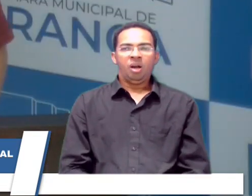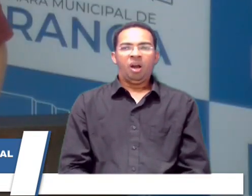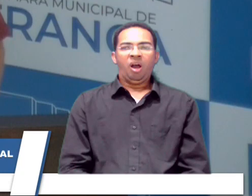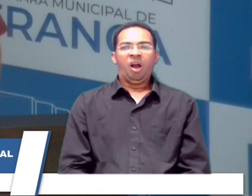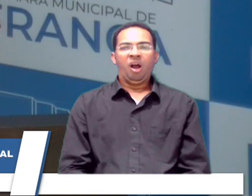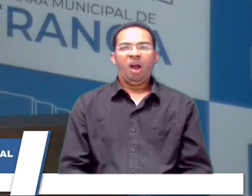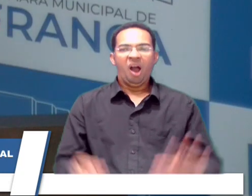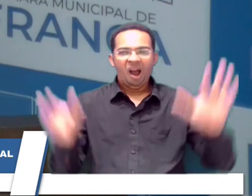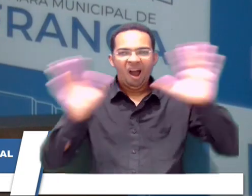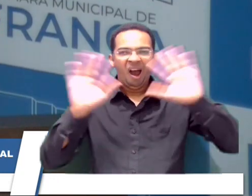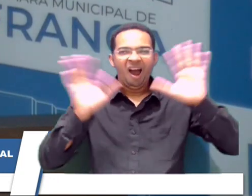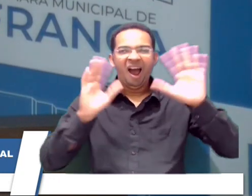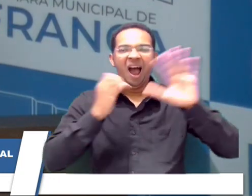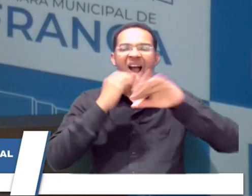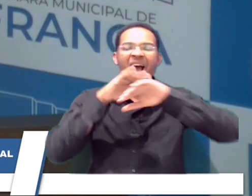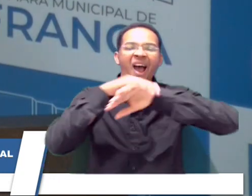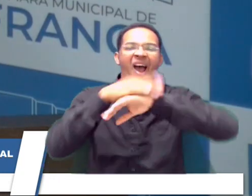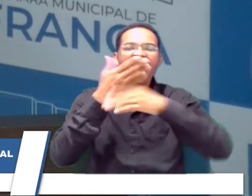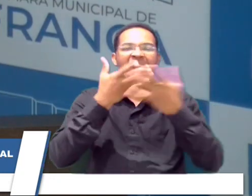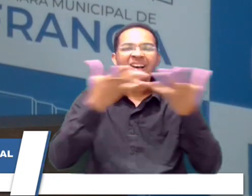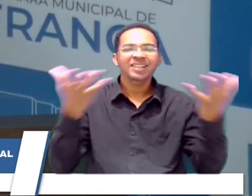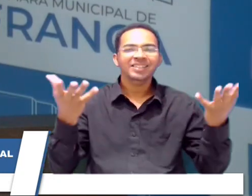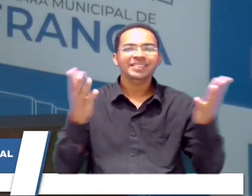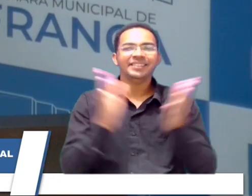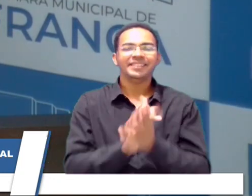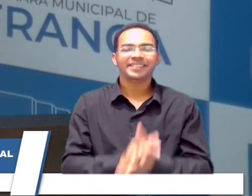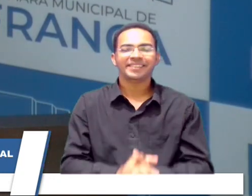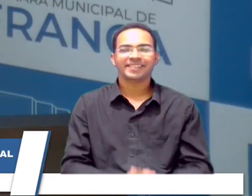Boa noite, pessoal.